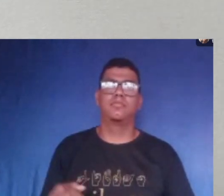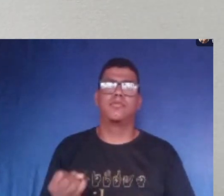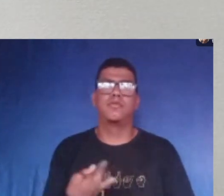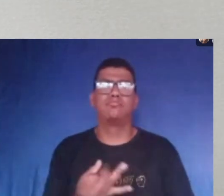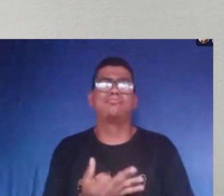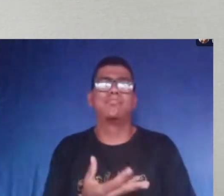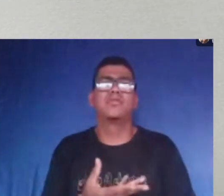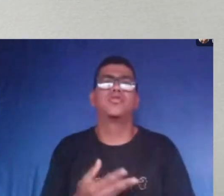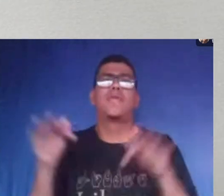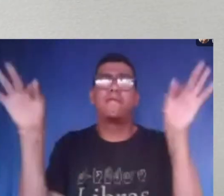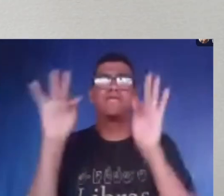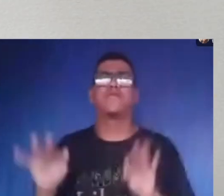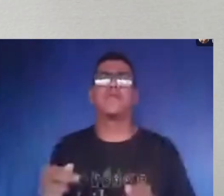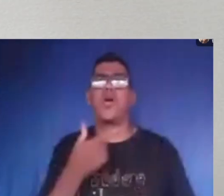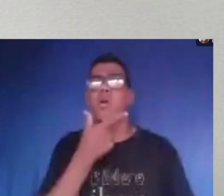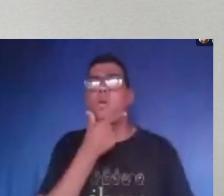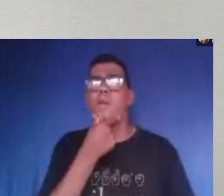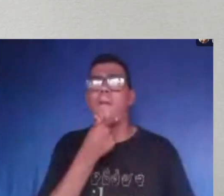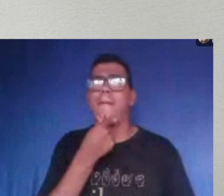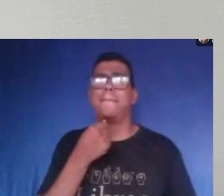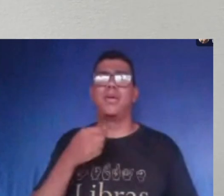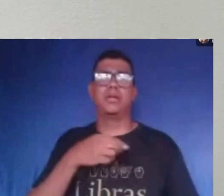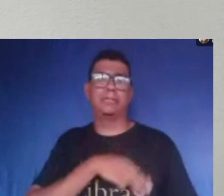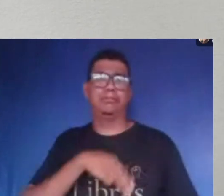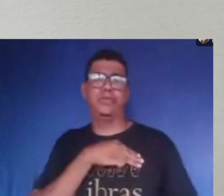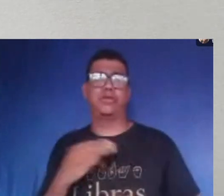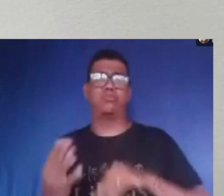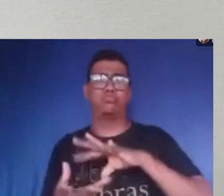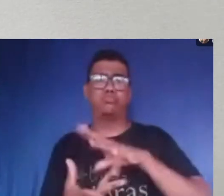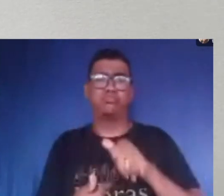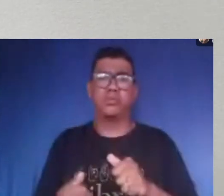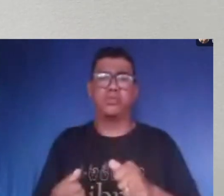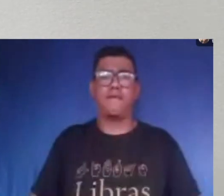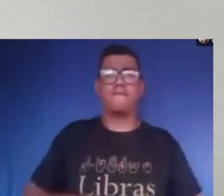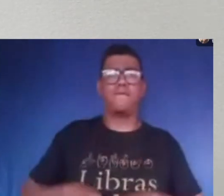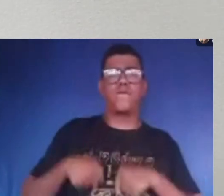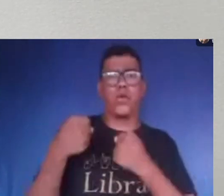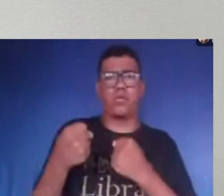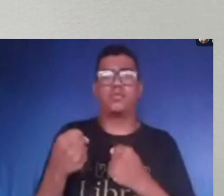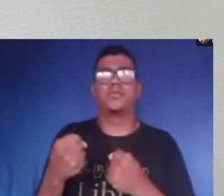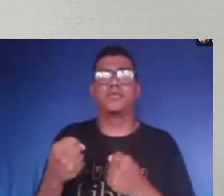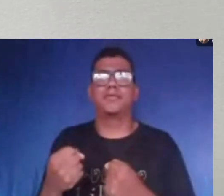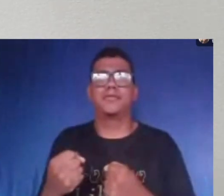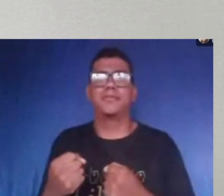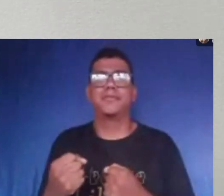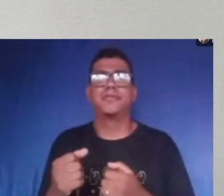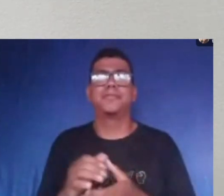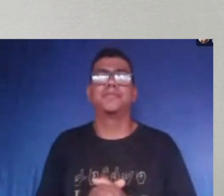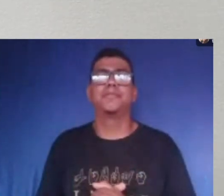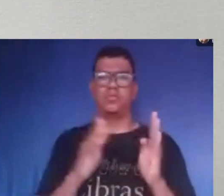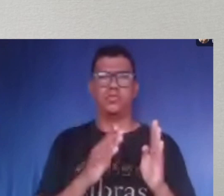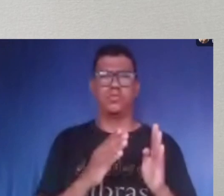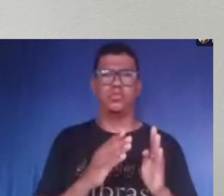conversar um pouco, de saber como ele está e de trocar algumas palavras de encorajamento. Ele trouxe ali, disse que nunca mais tinha